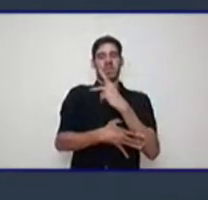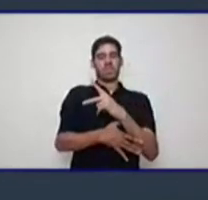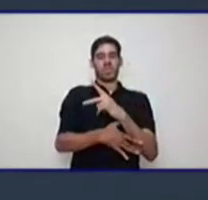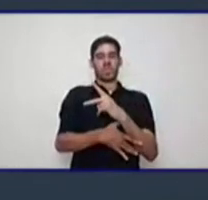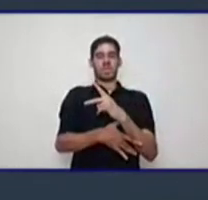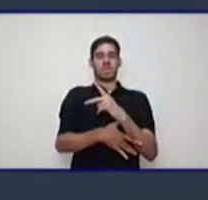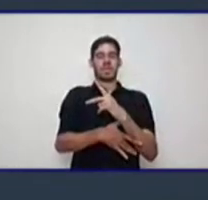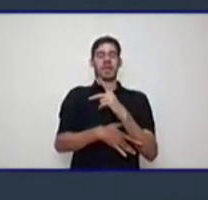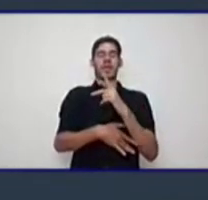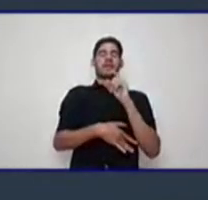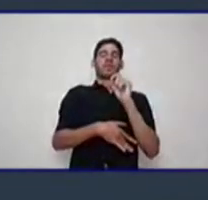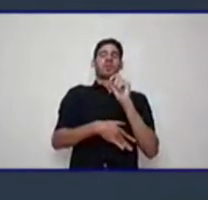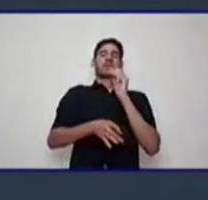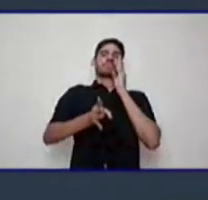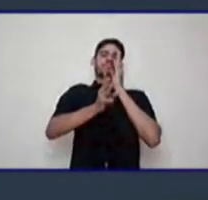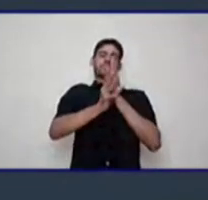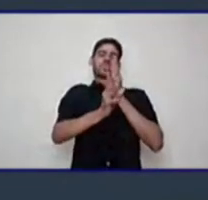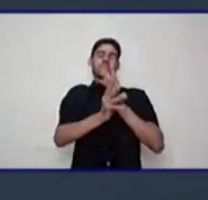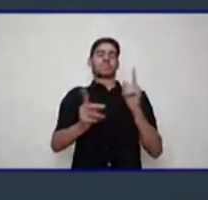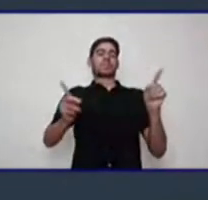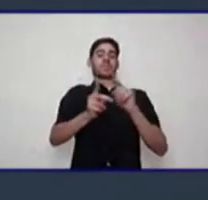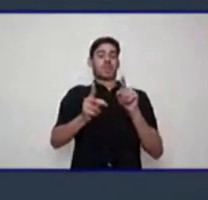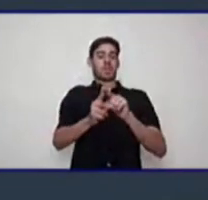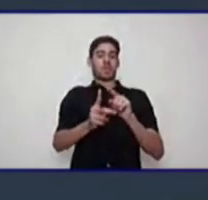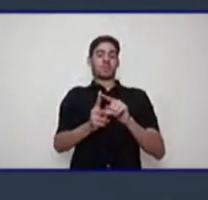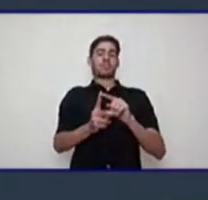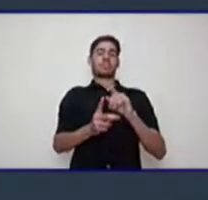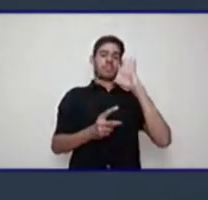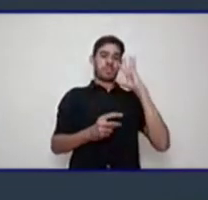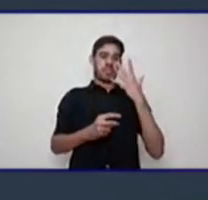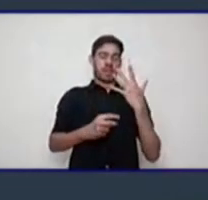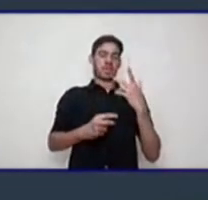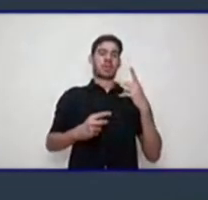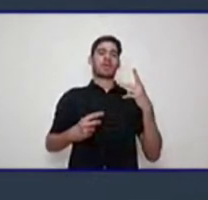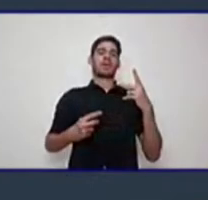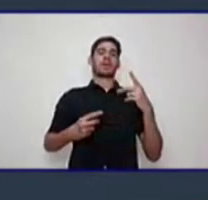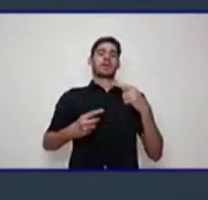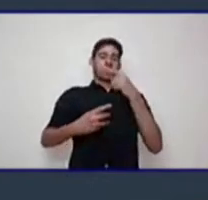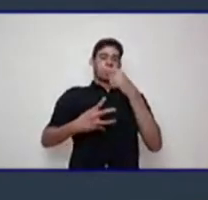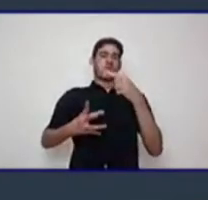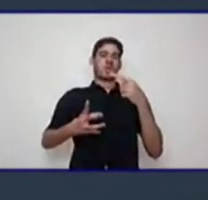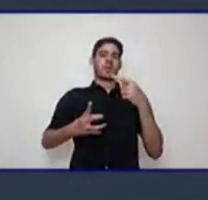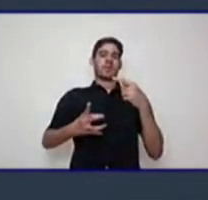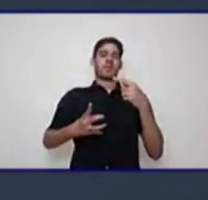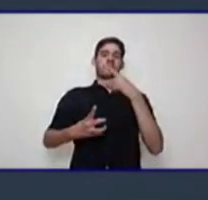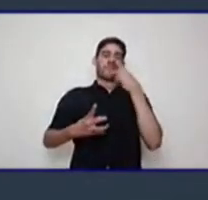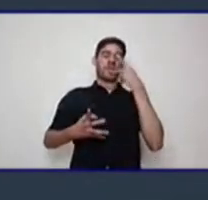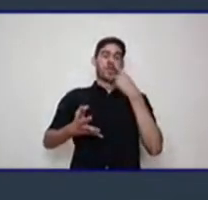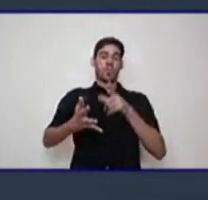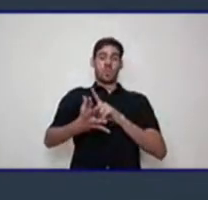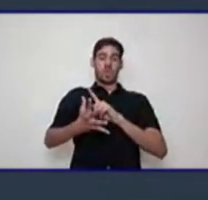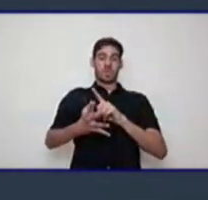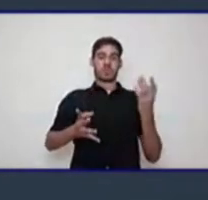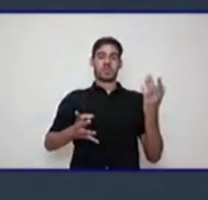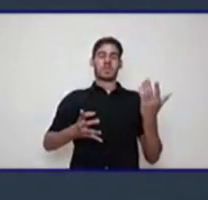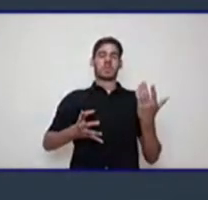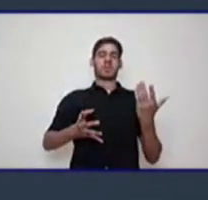foi na direção de também situar no arco de incidência do dispositivo que sua excelência mencionou